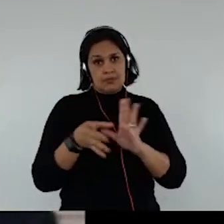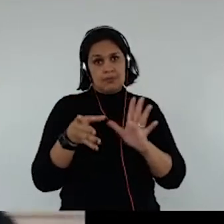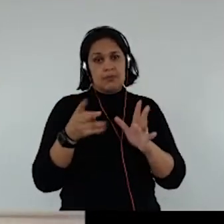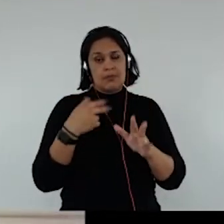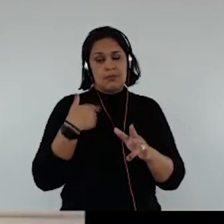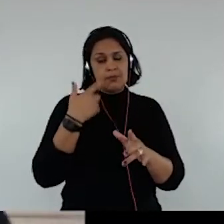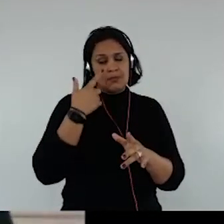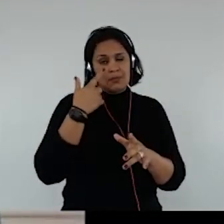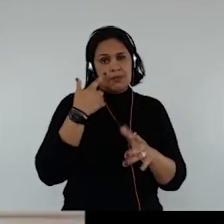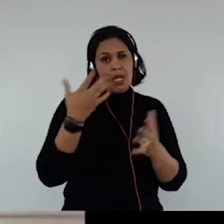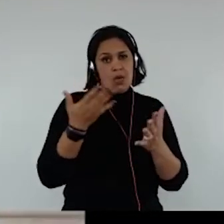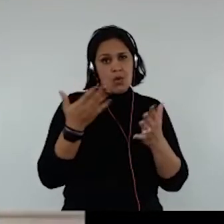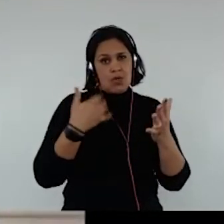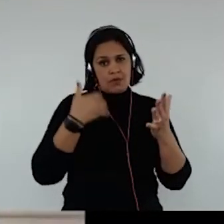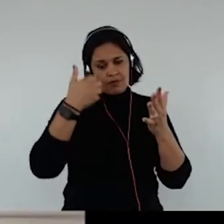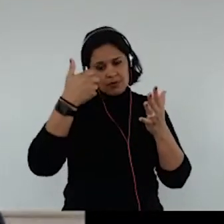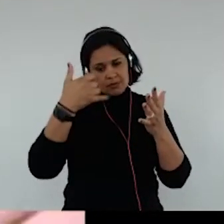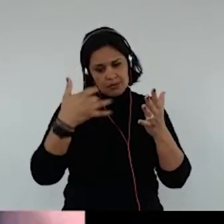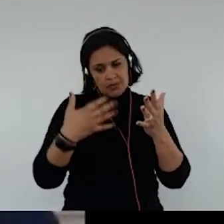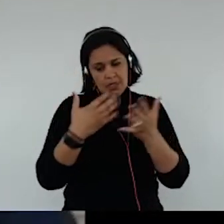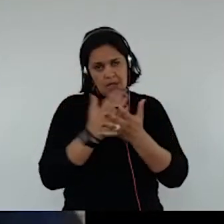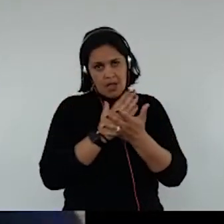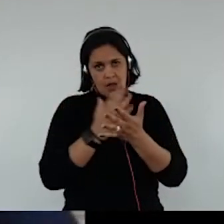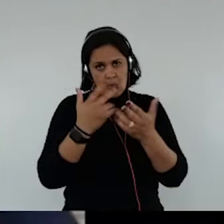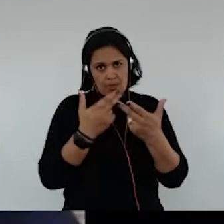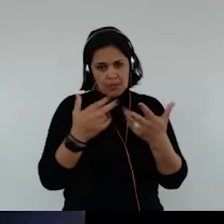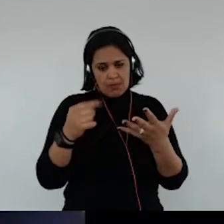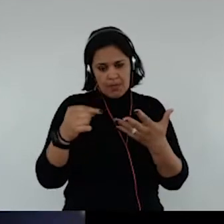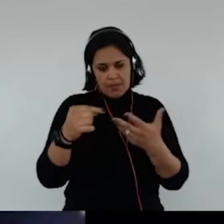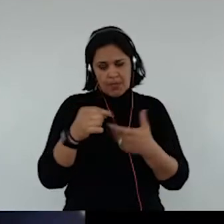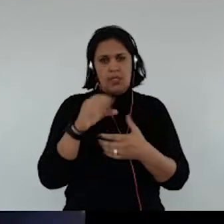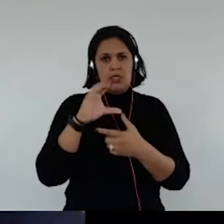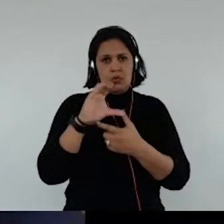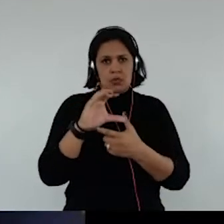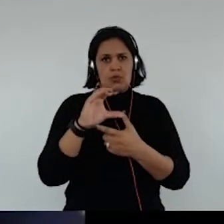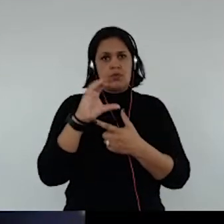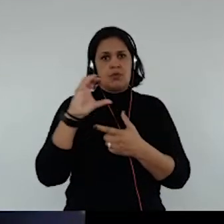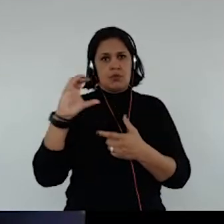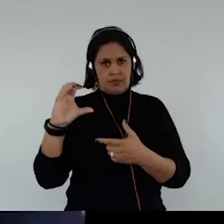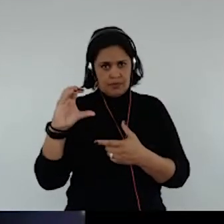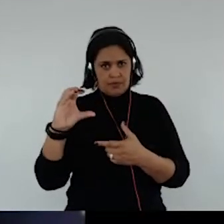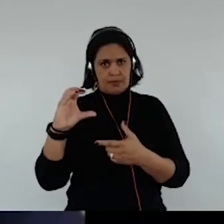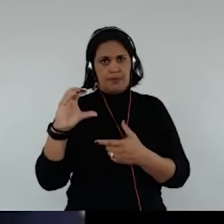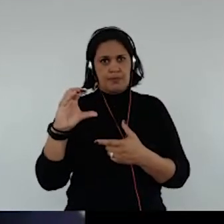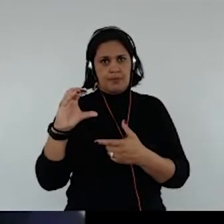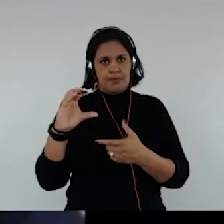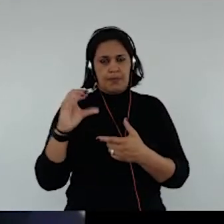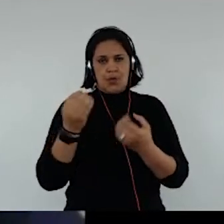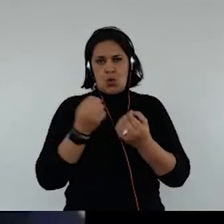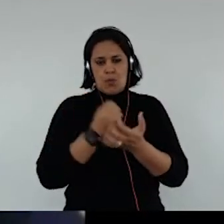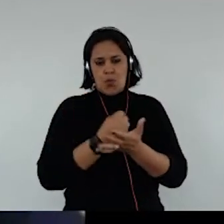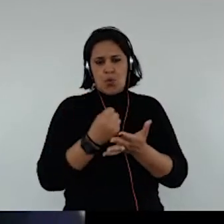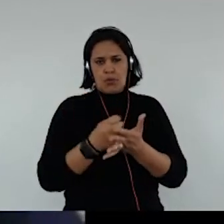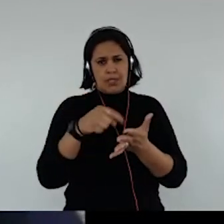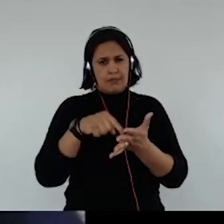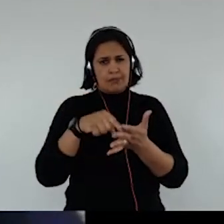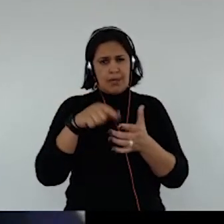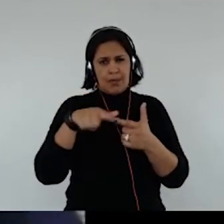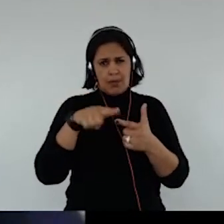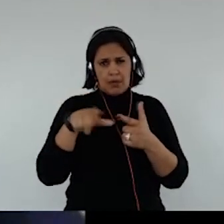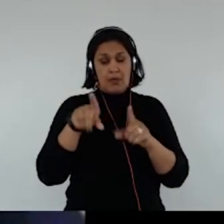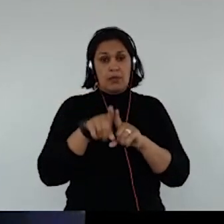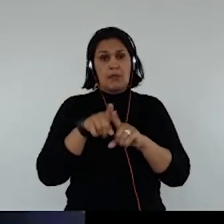algumas ponderações sobre a situação atual no Código Civil, do desequilíbrio contratual, das ferramentas